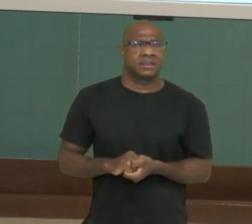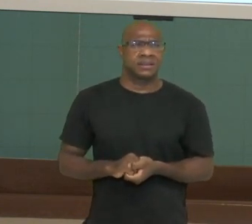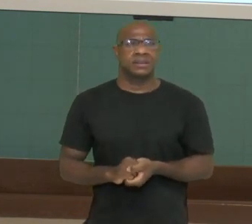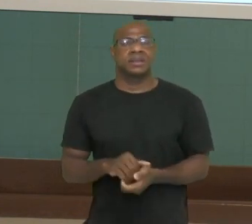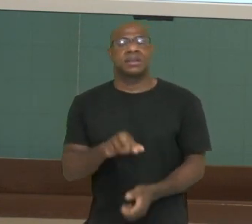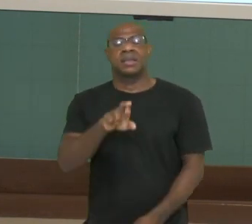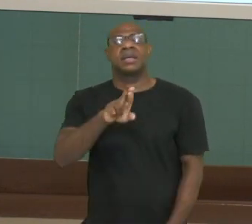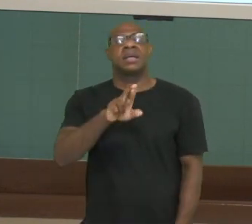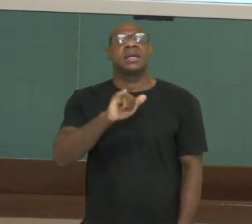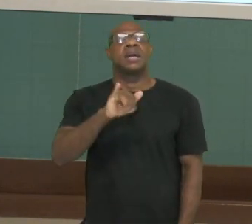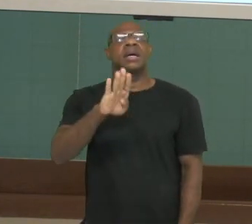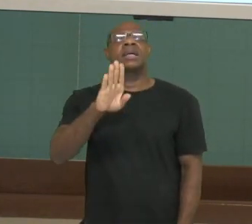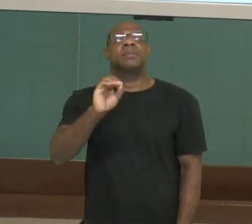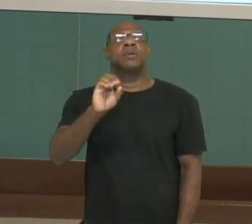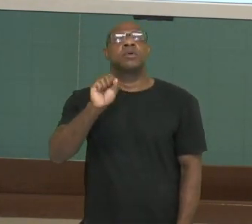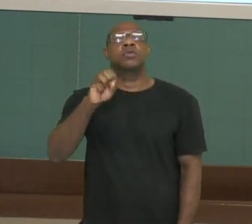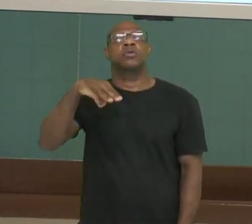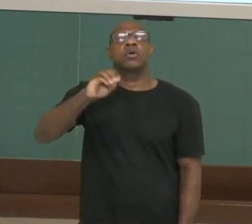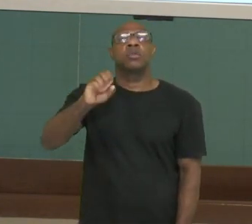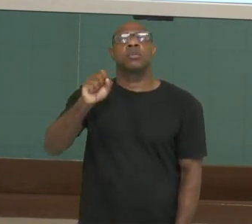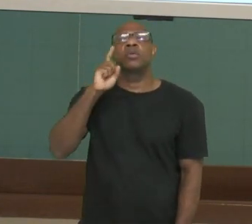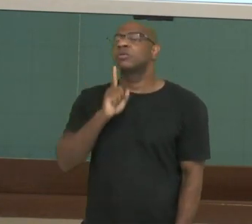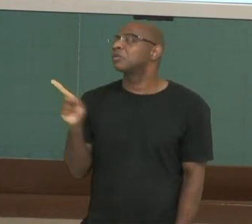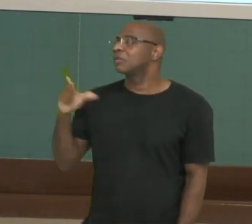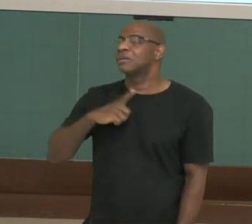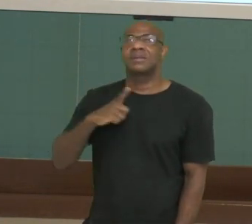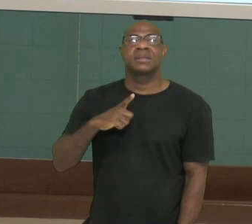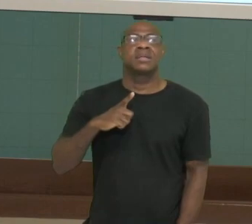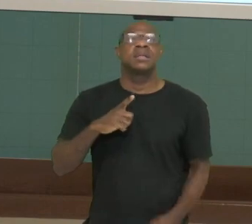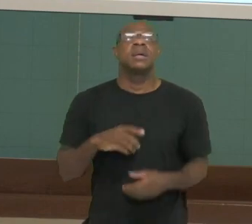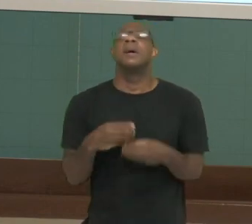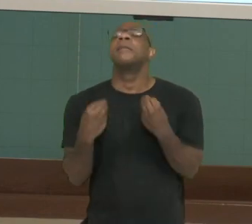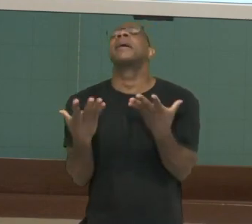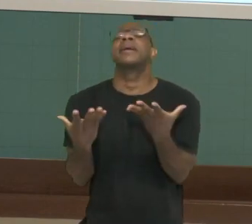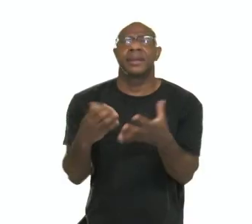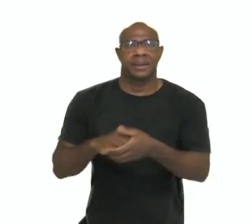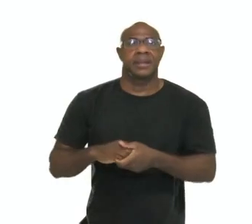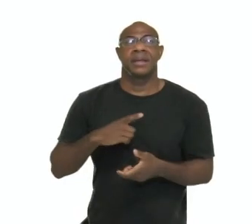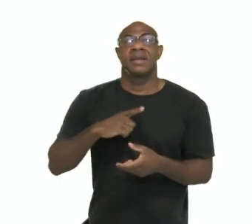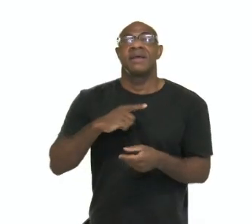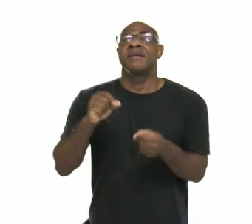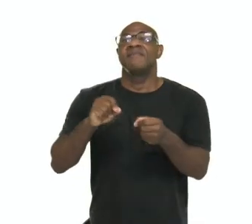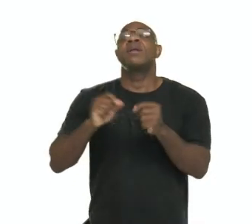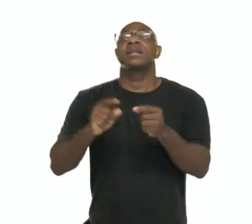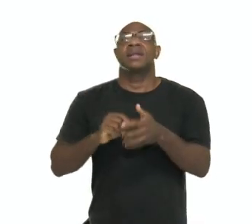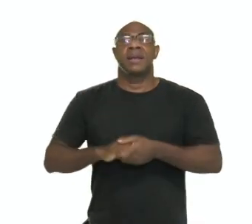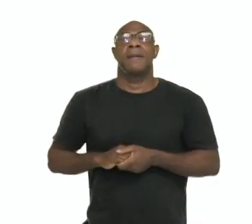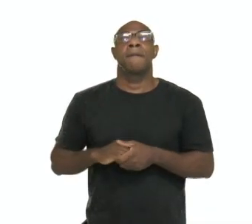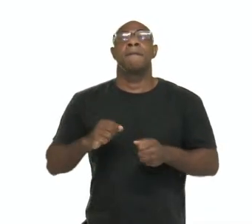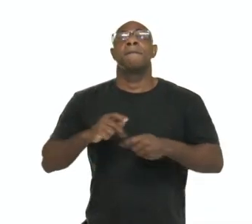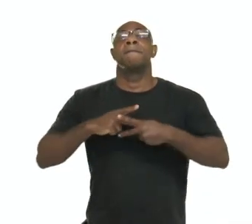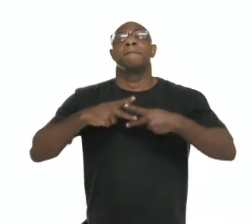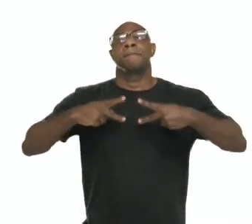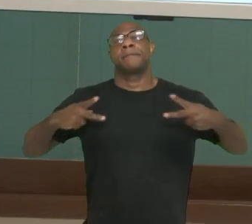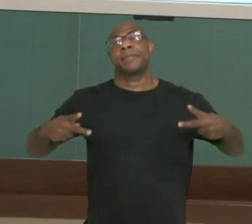têm a função de síntese, ou seja, de produção das proteínas.